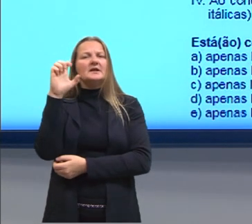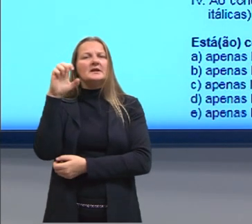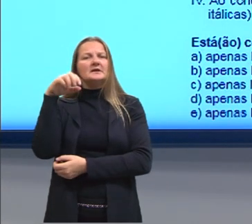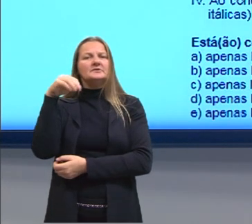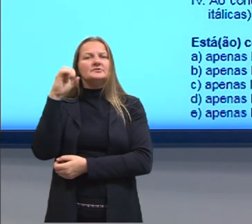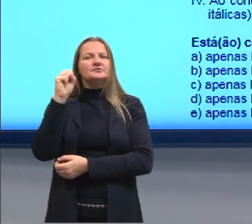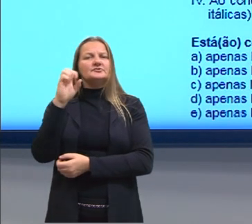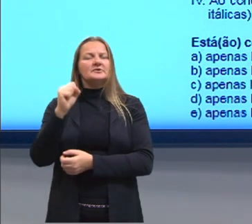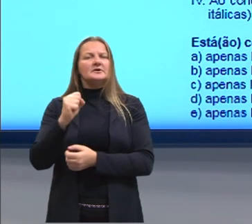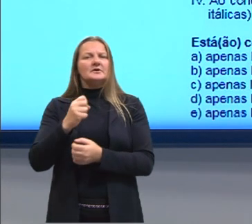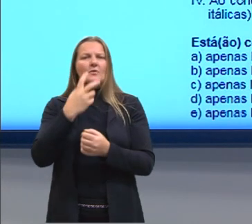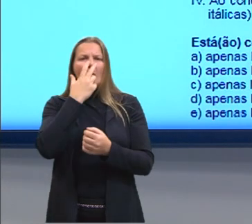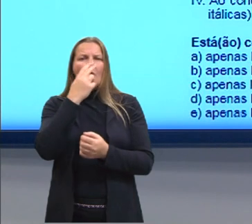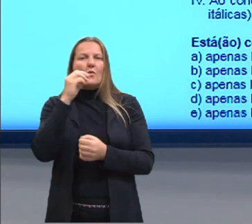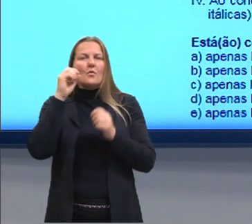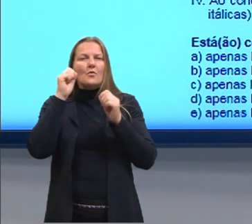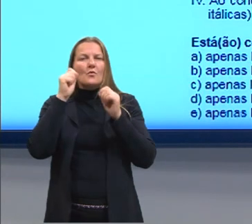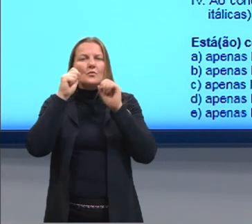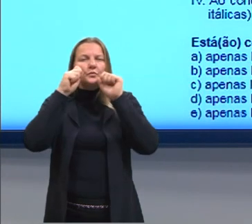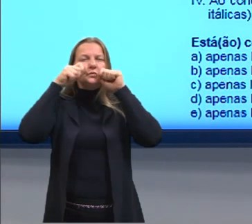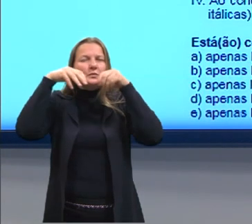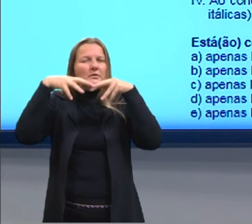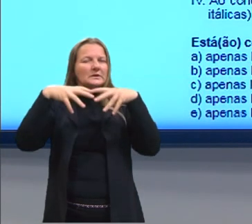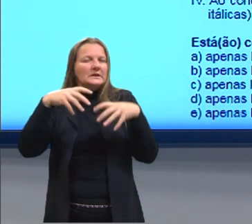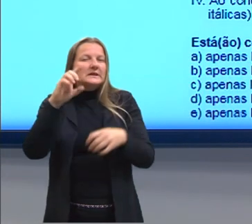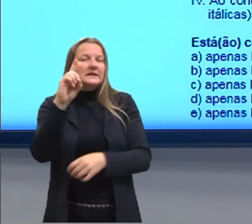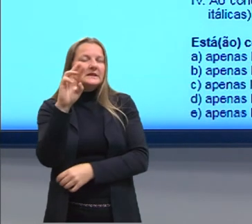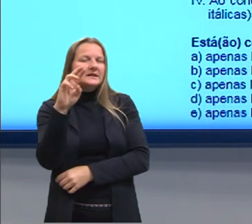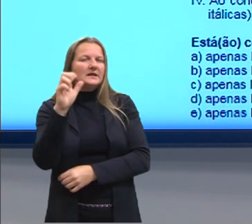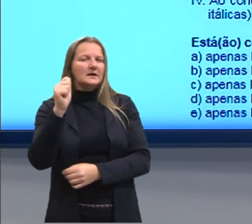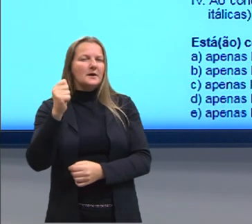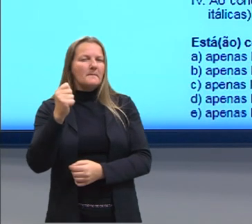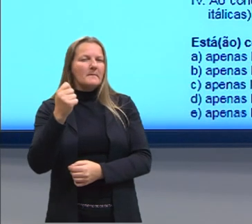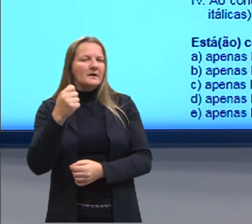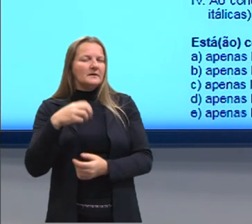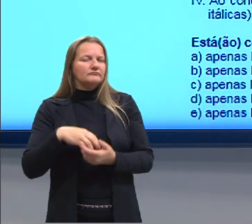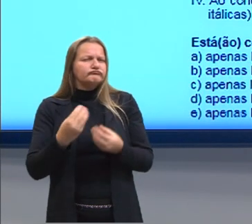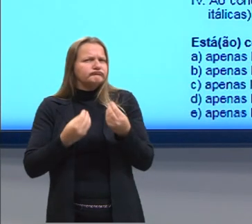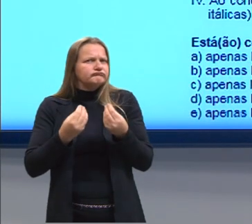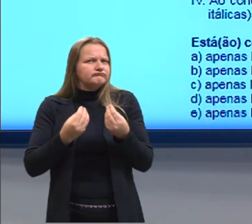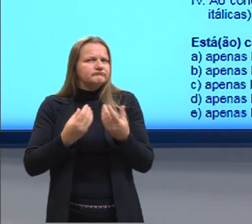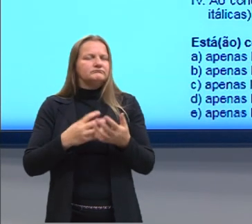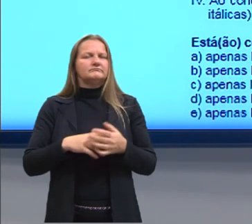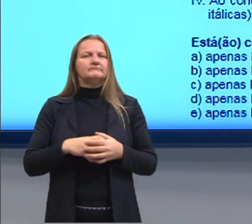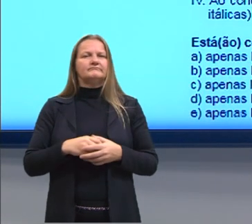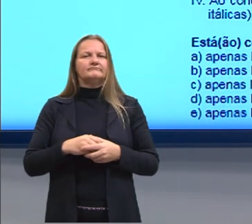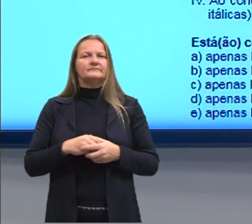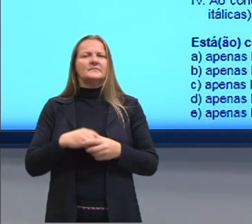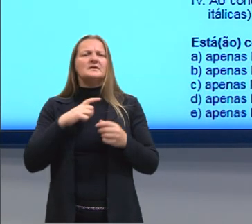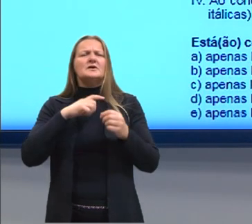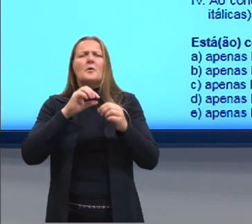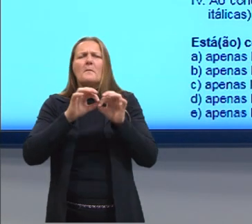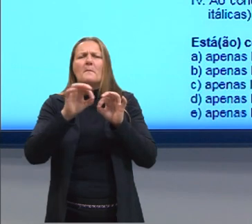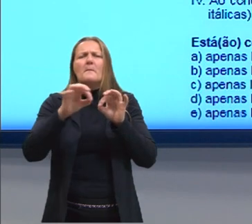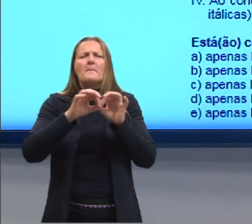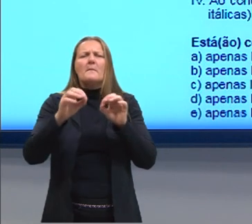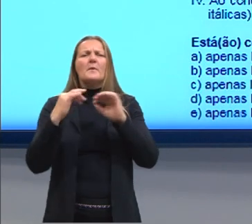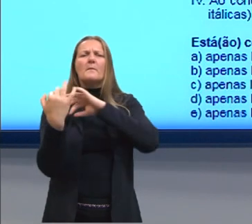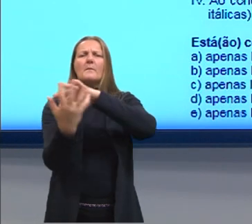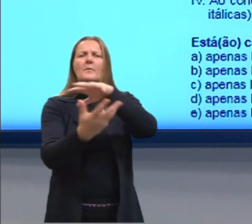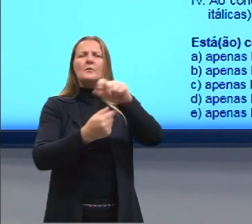dramaticidade que pode ser entendida como expressão das tensões do mundo grego da época.